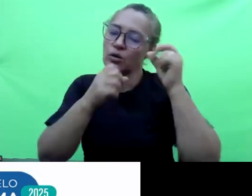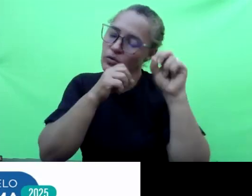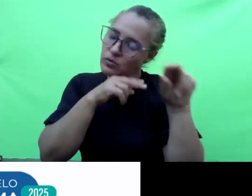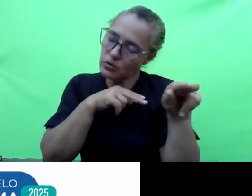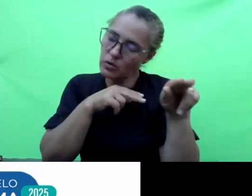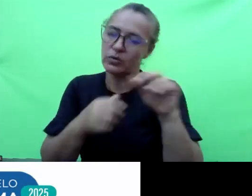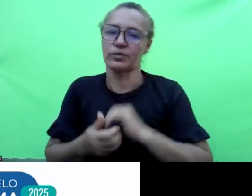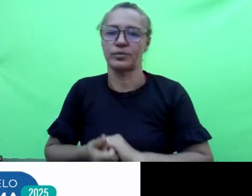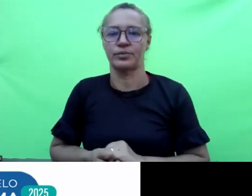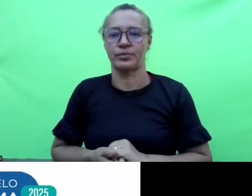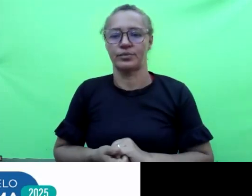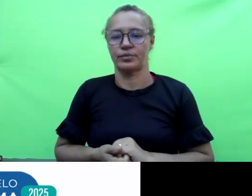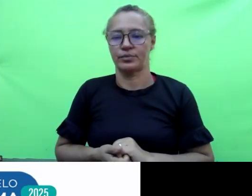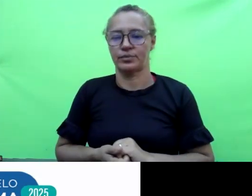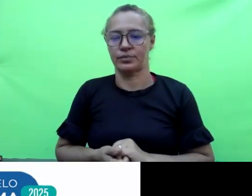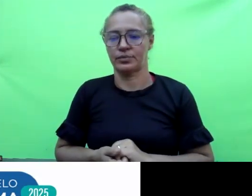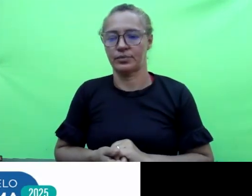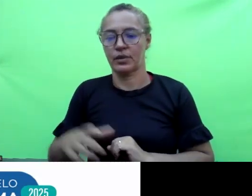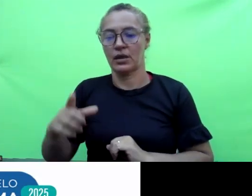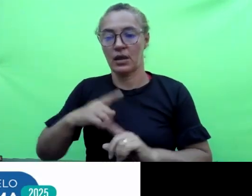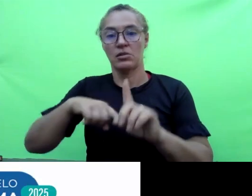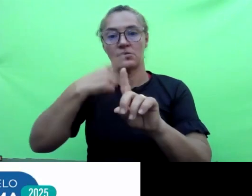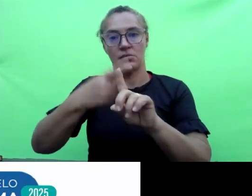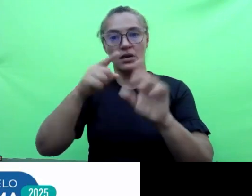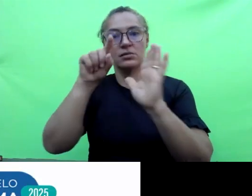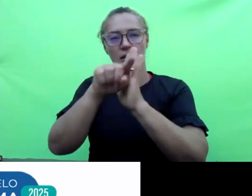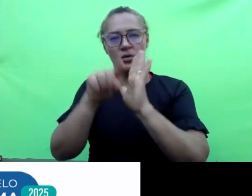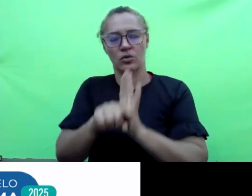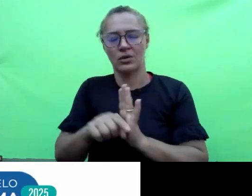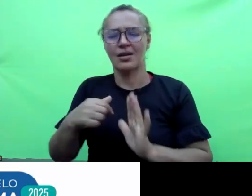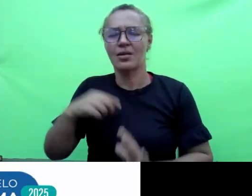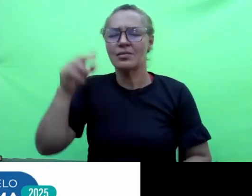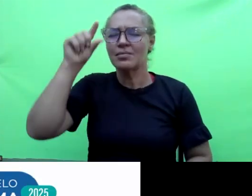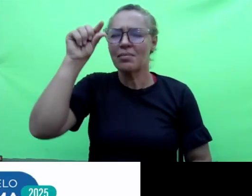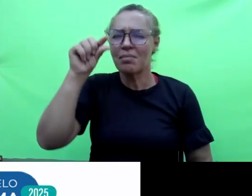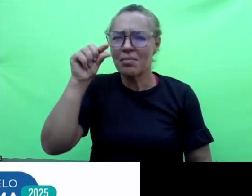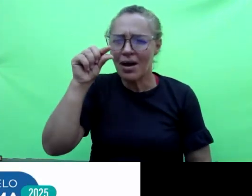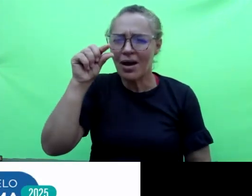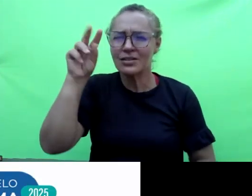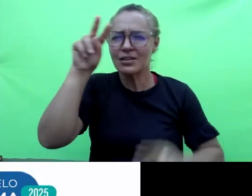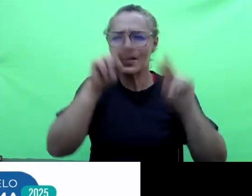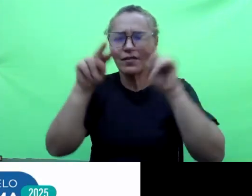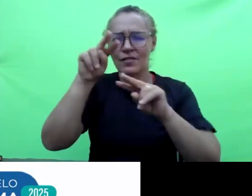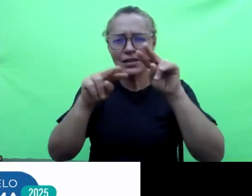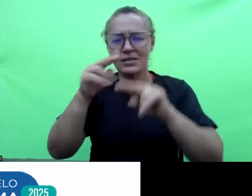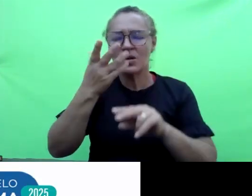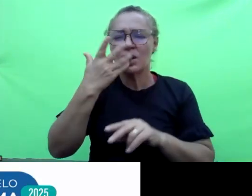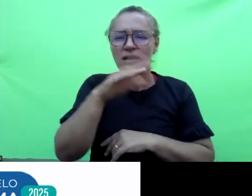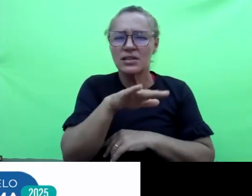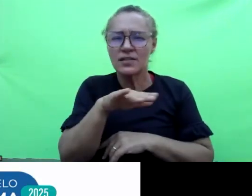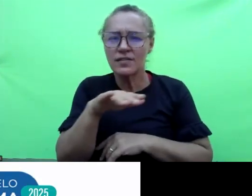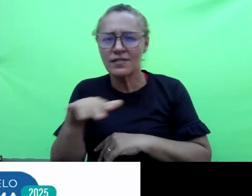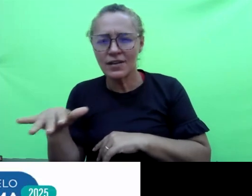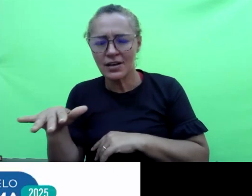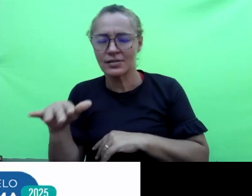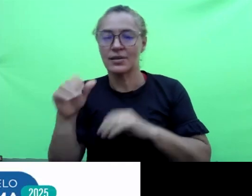Feito. Mais algumas perguntas. Tenho baixa visão desde a infância devido à atrofia óptica dominante.